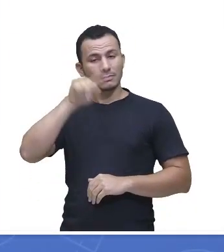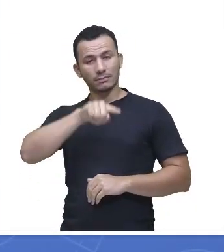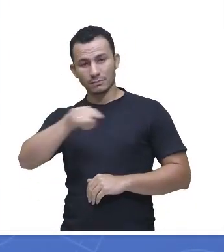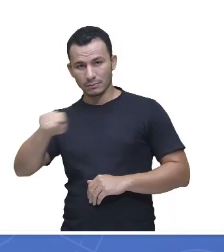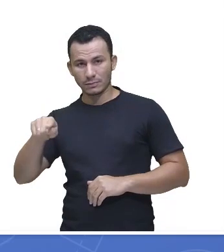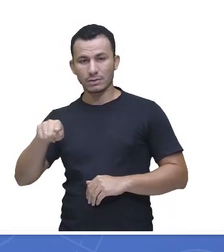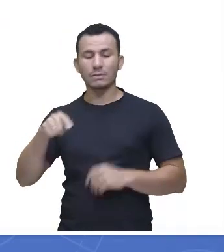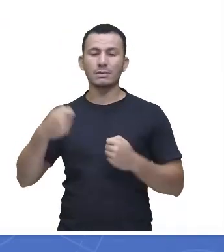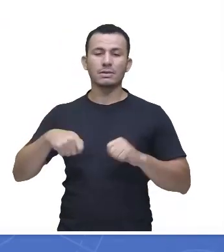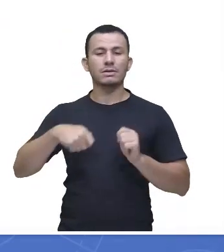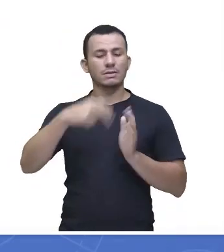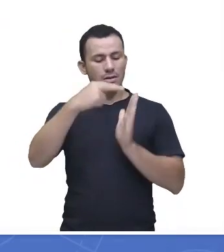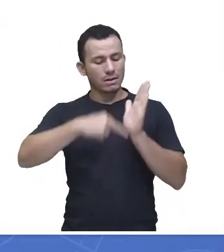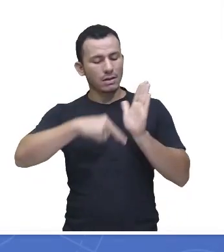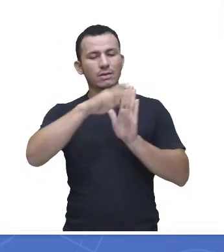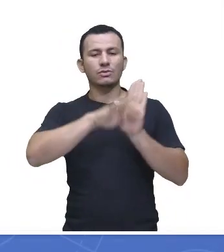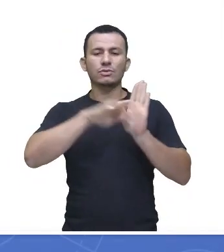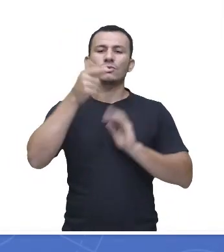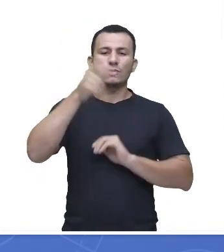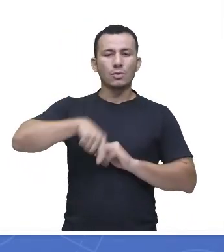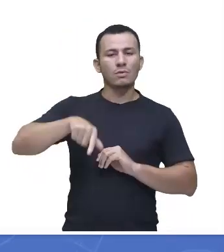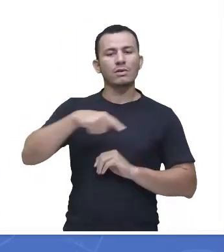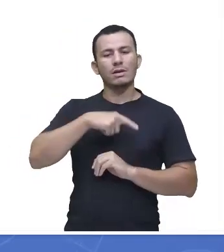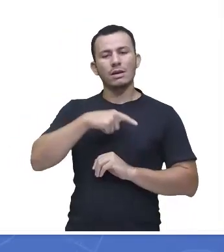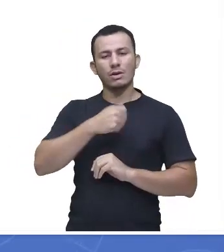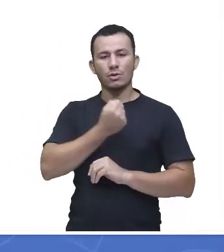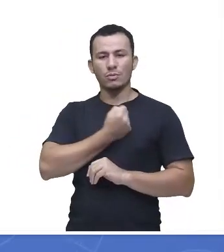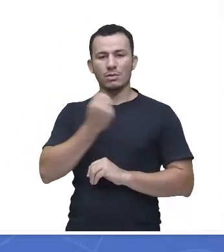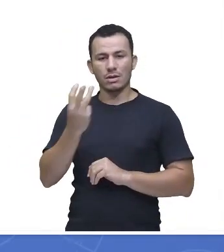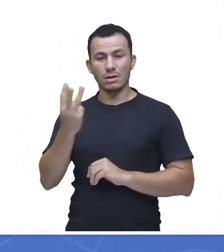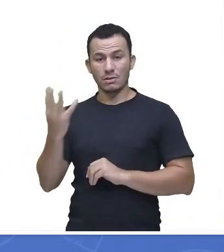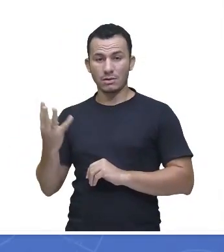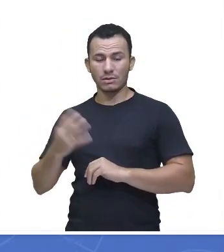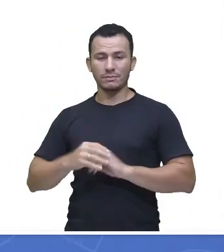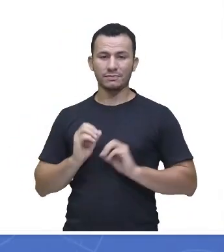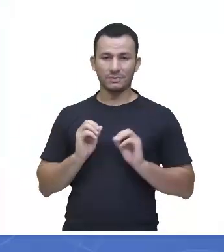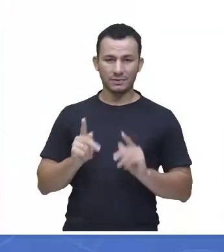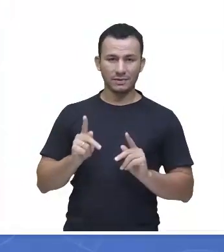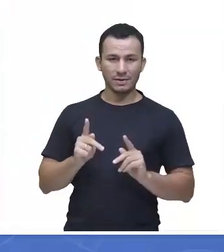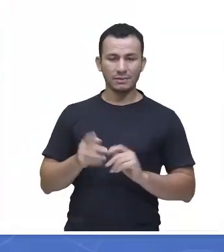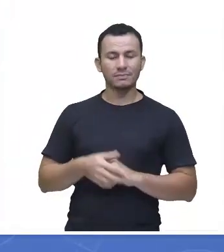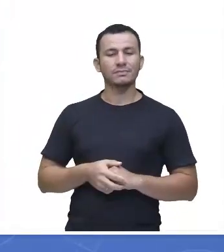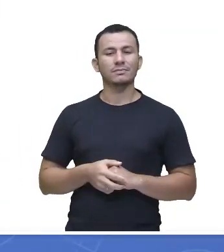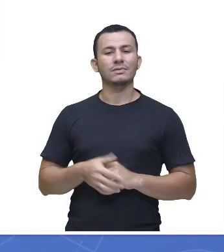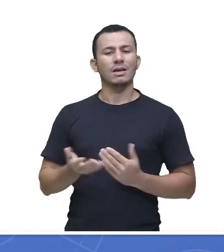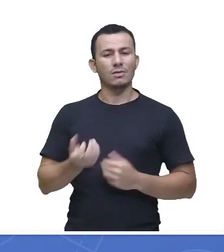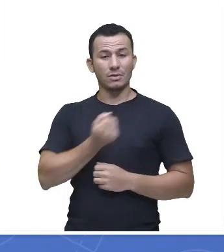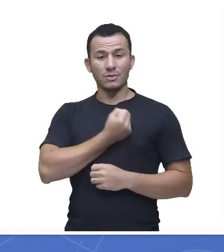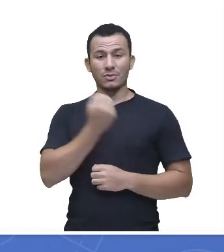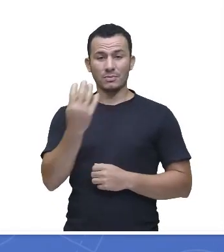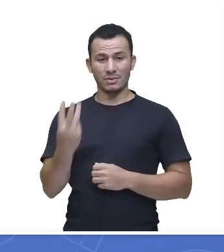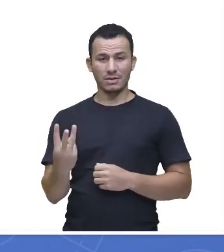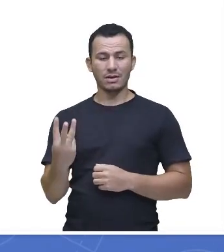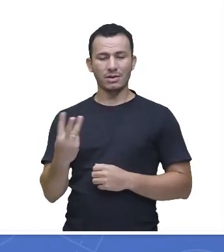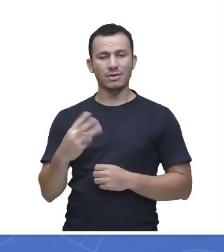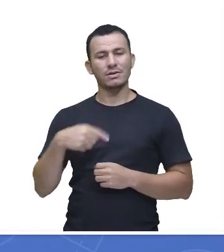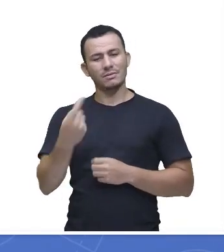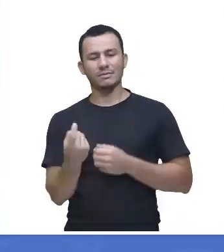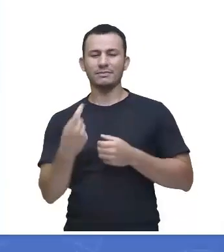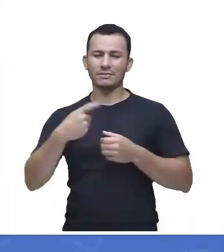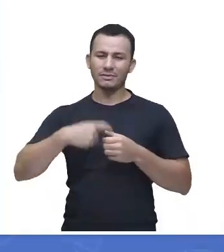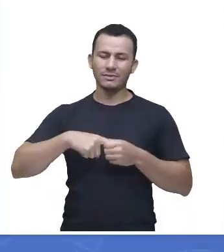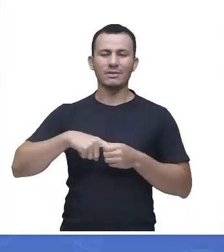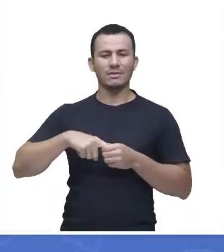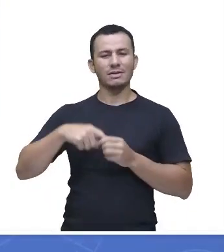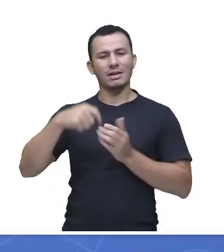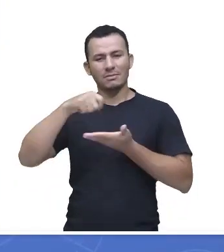precisa voltar ao texto para responder as outras duas questões. Ok? Vamos então para a nossa terceira questão e retornamos daqui a pouquinho